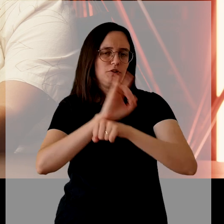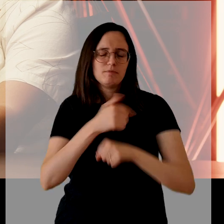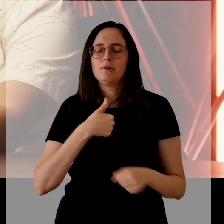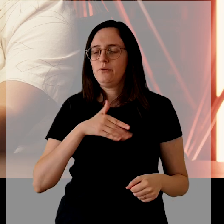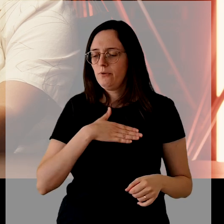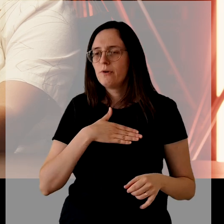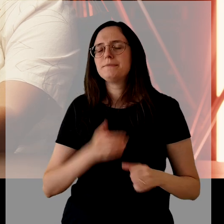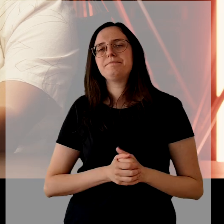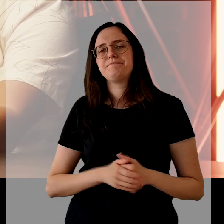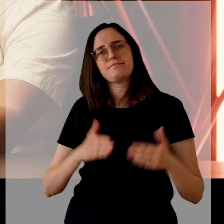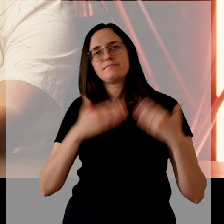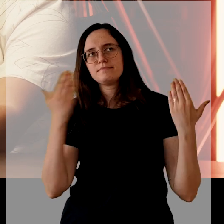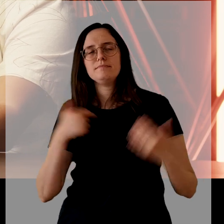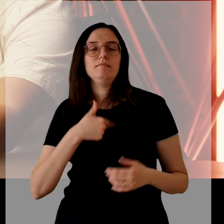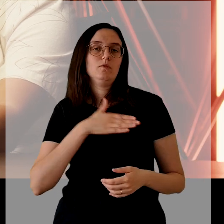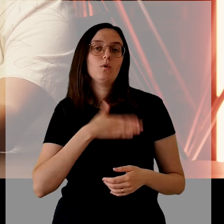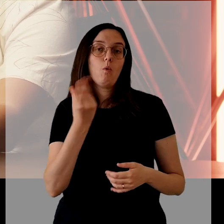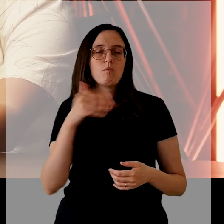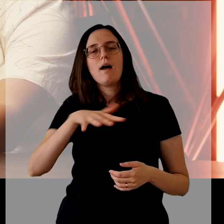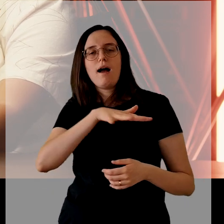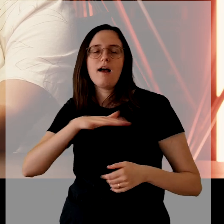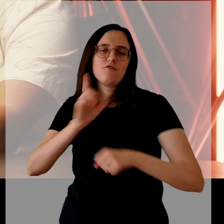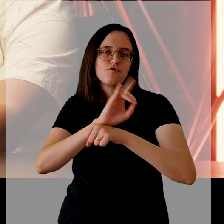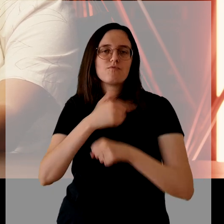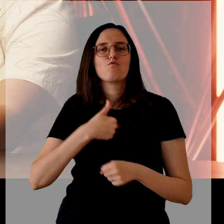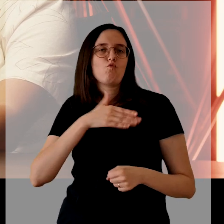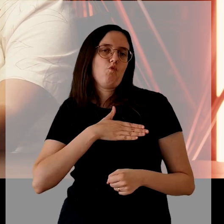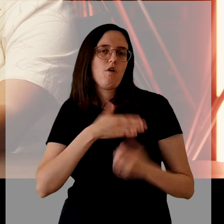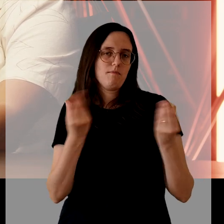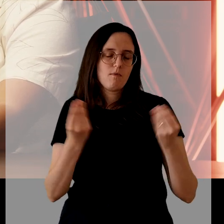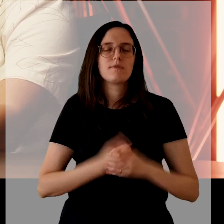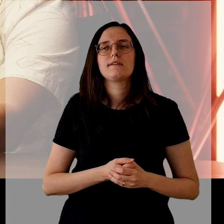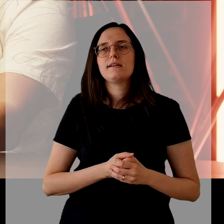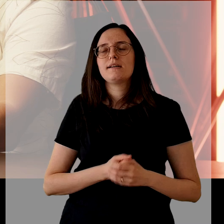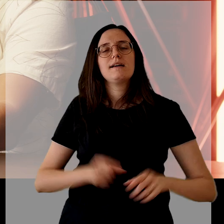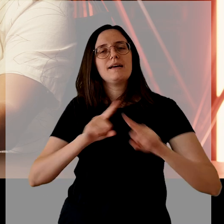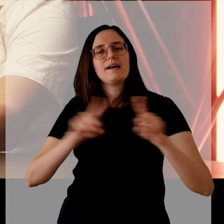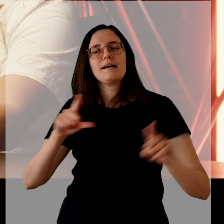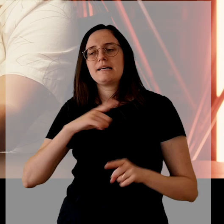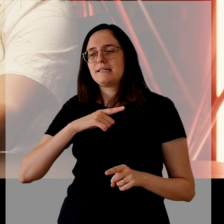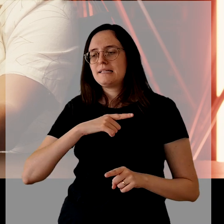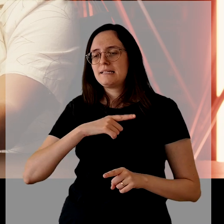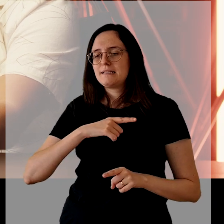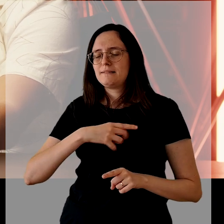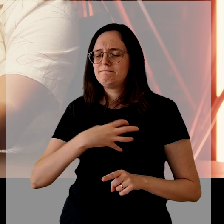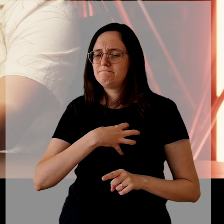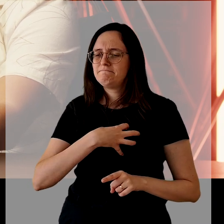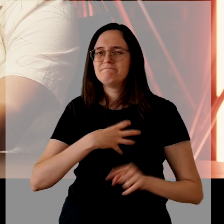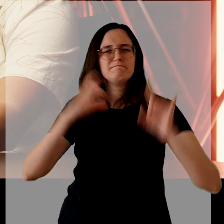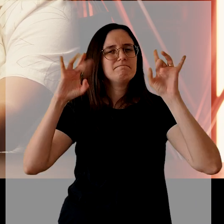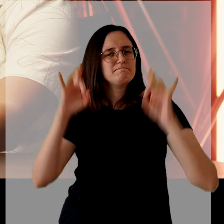documentário, enfim, curto muito o mundo do documentário, gosto muito de fazer, mas tem uma realização